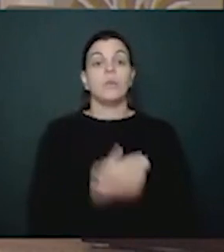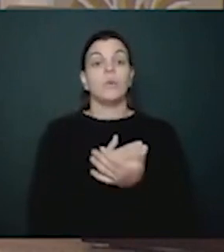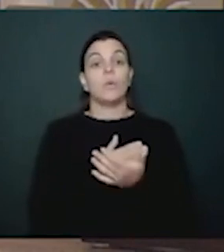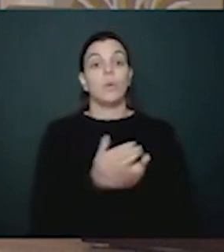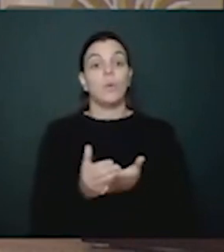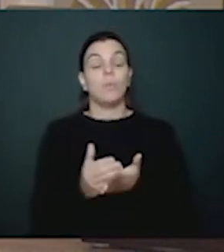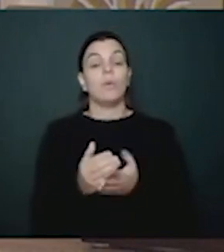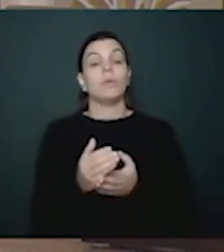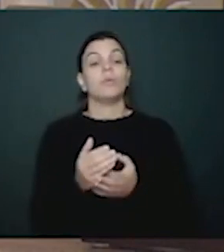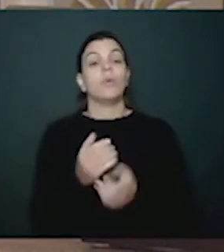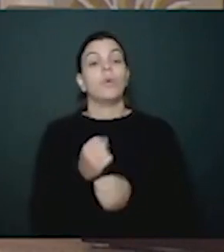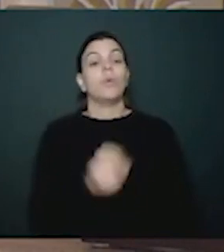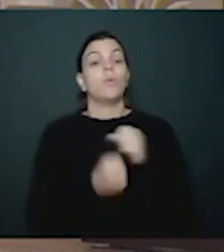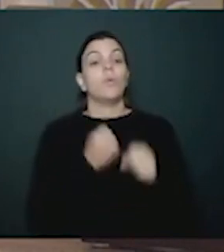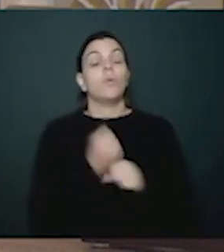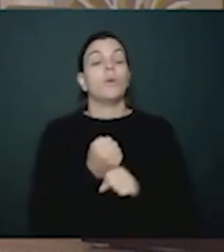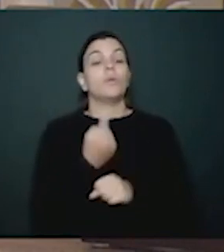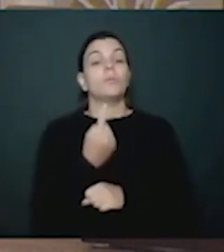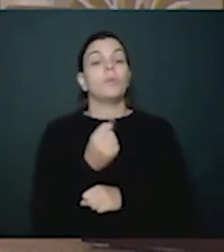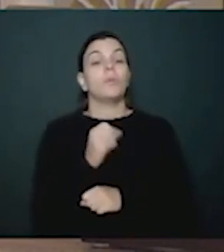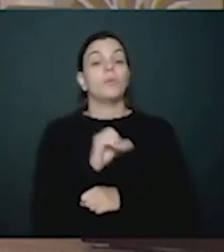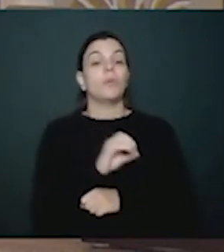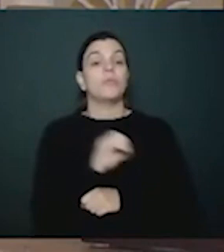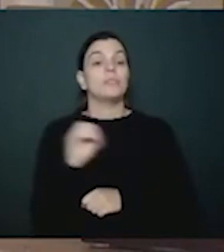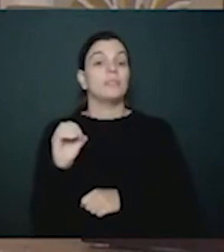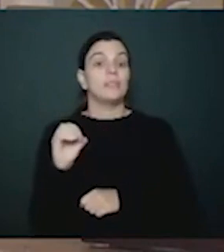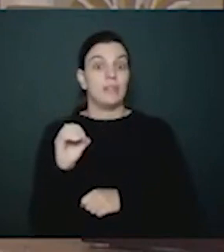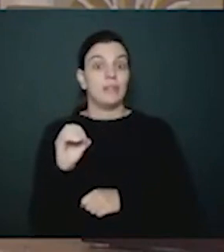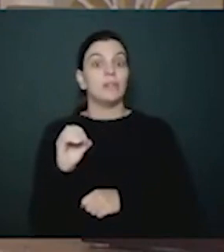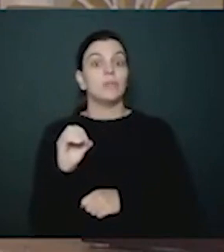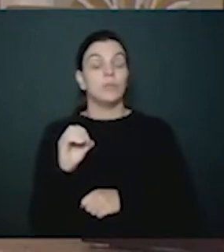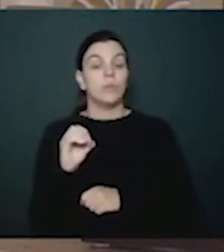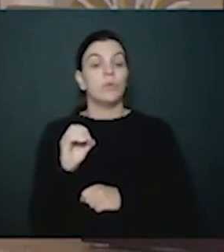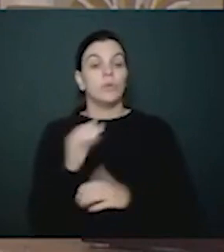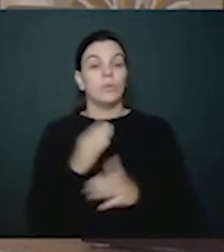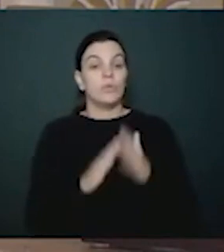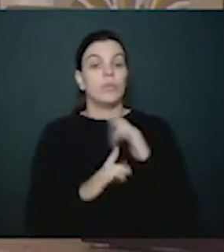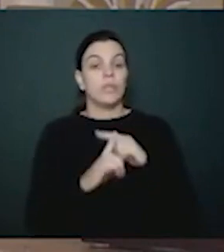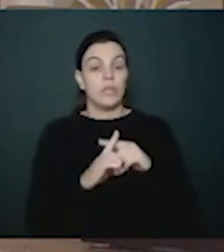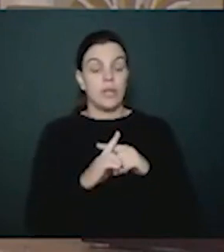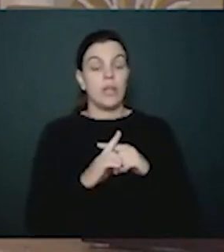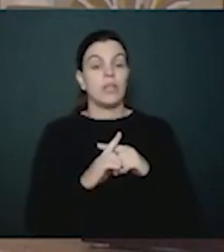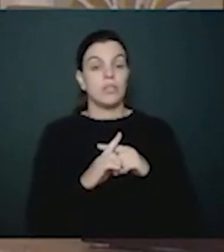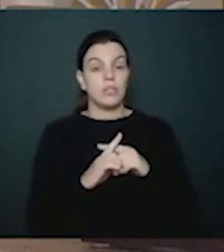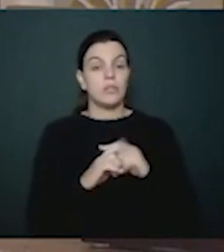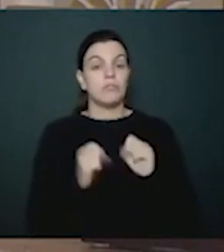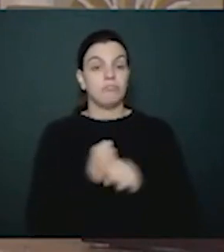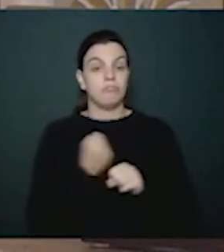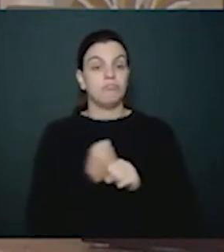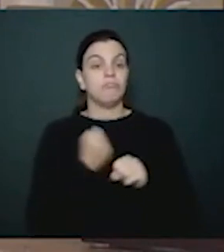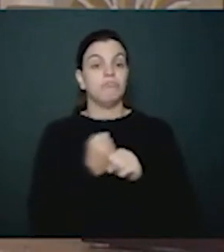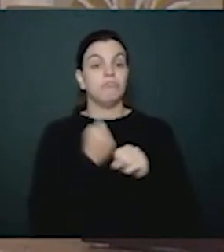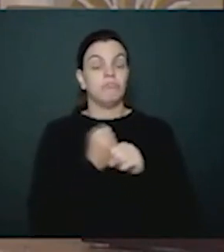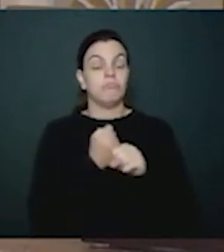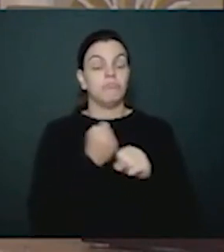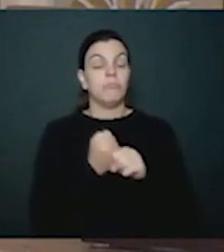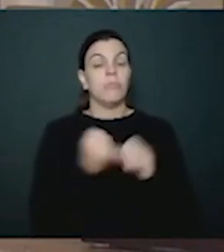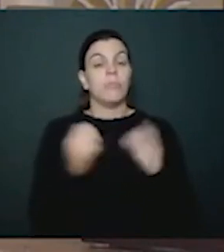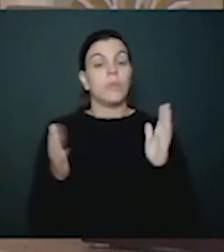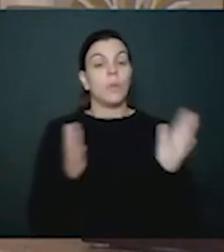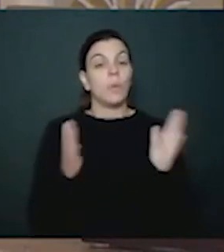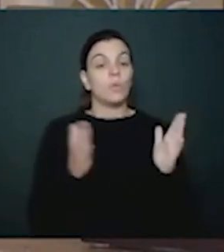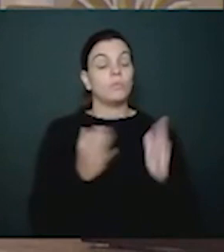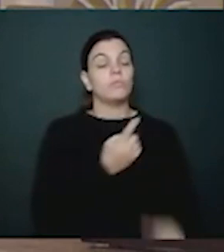ano 1900. E seu templo foi construído entre os anos de